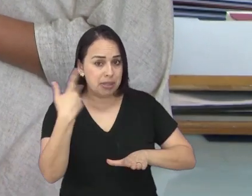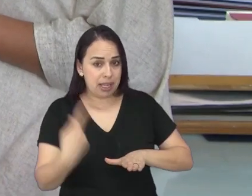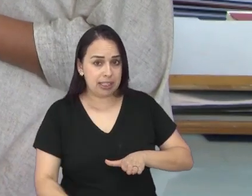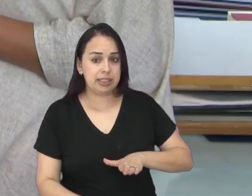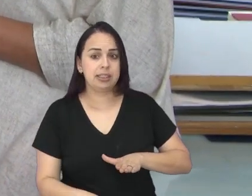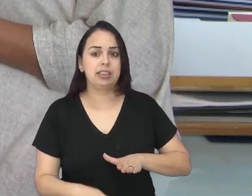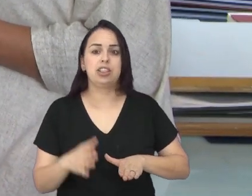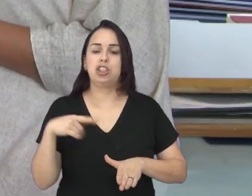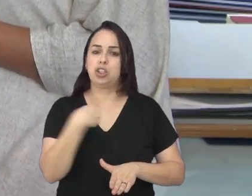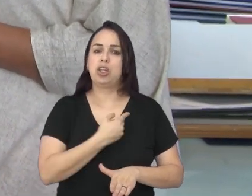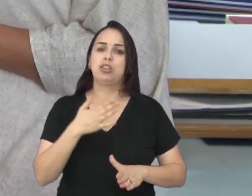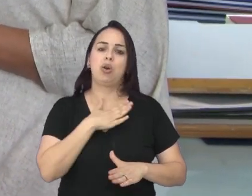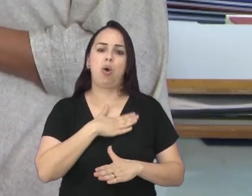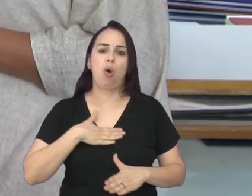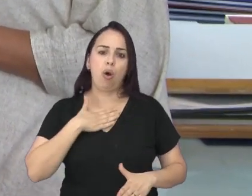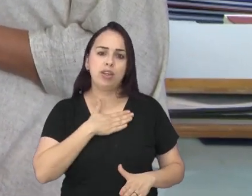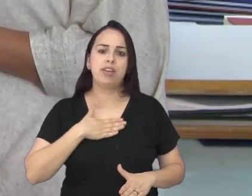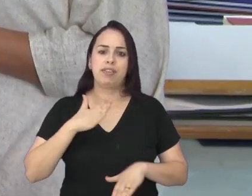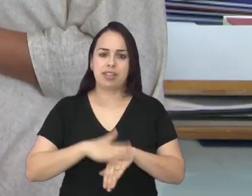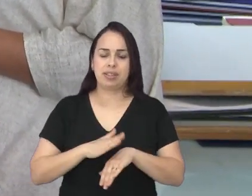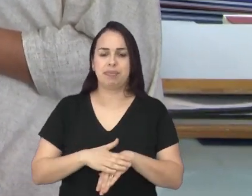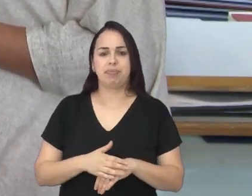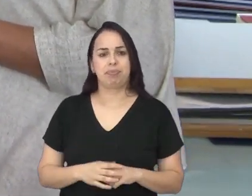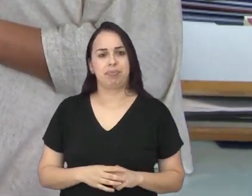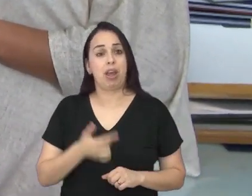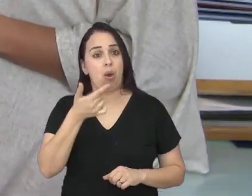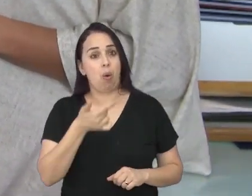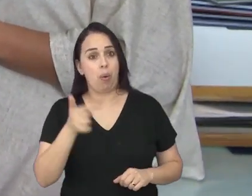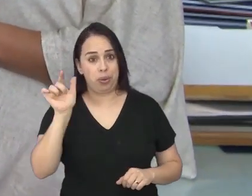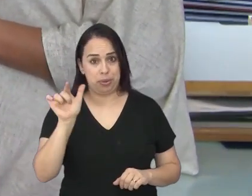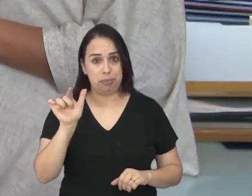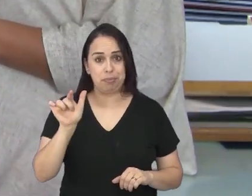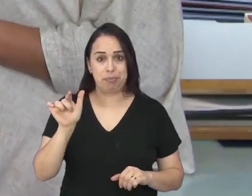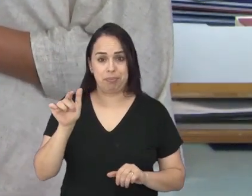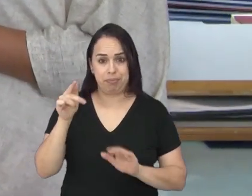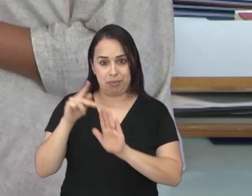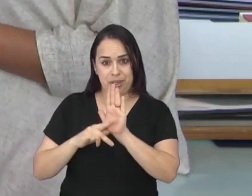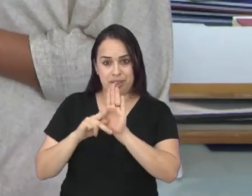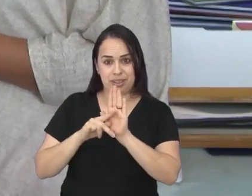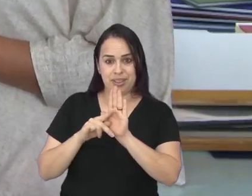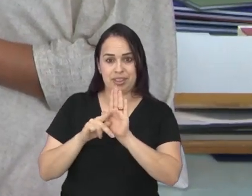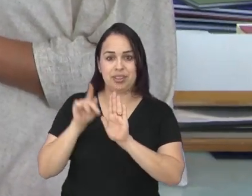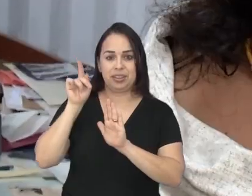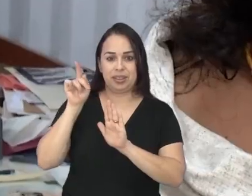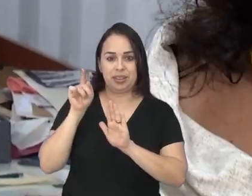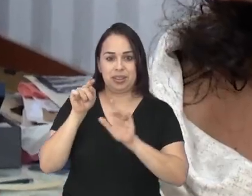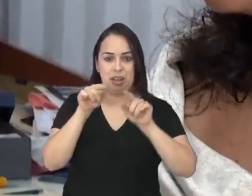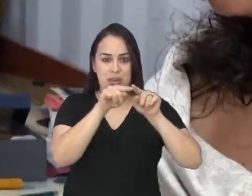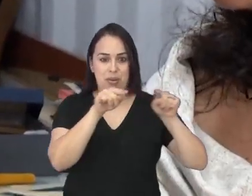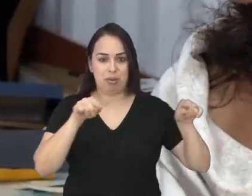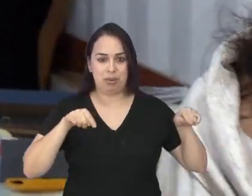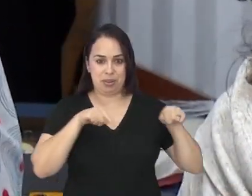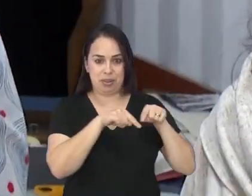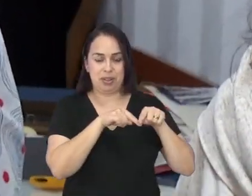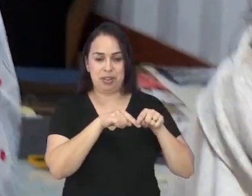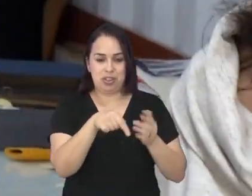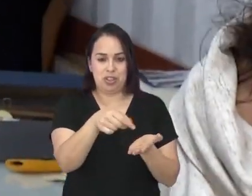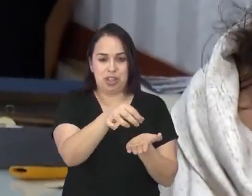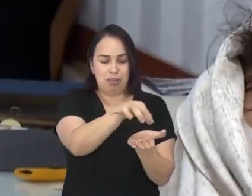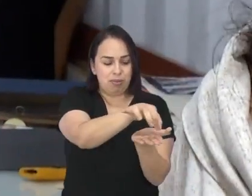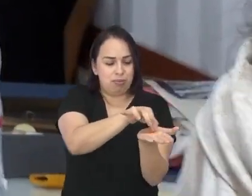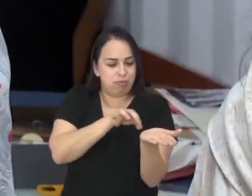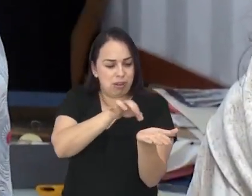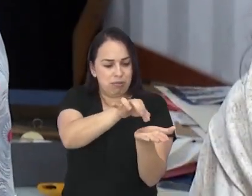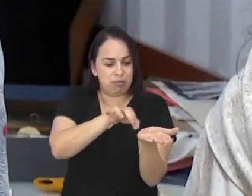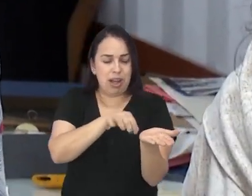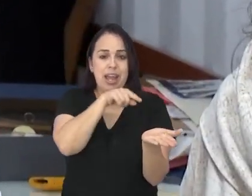gente gosta muito de fazer, né? Outro projeto interessante que é que o pessoal do ateliê de gravura,